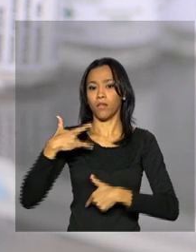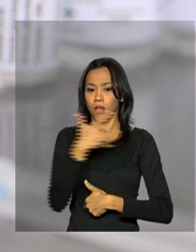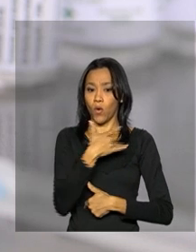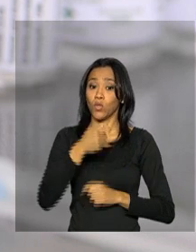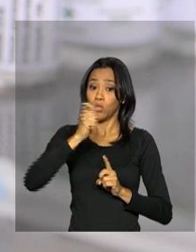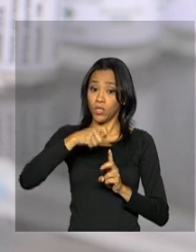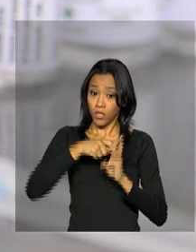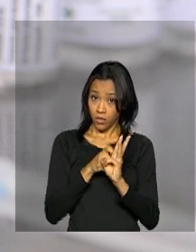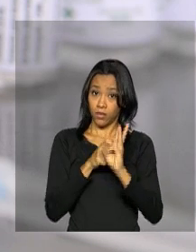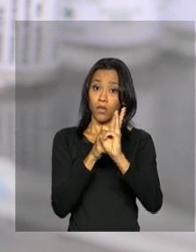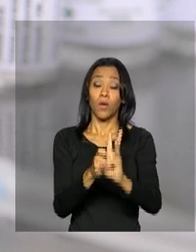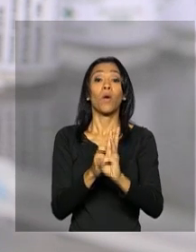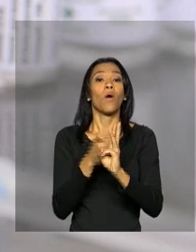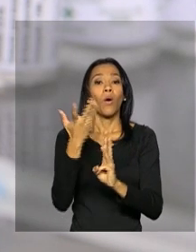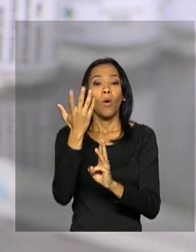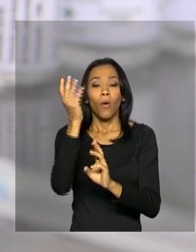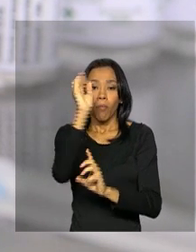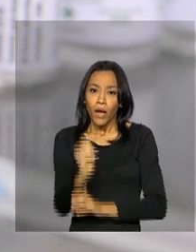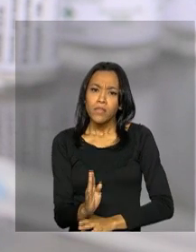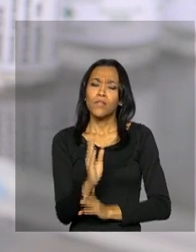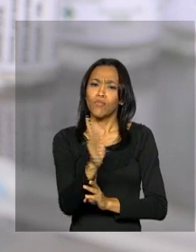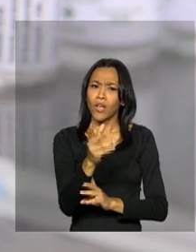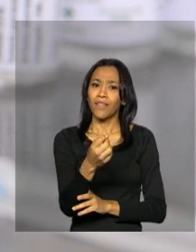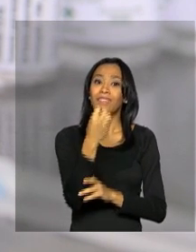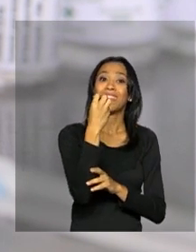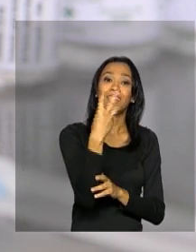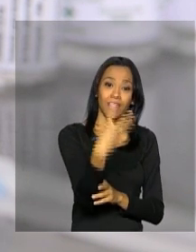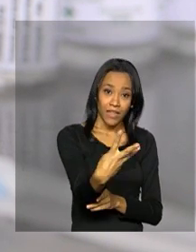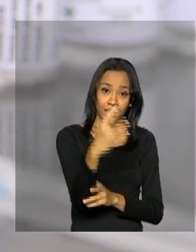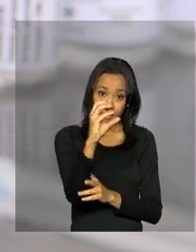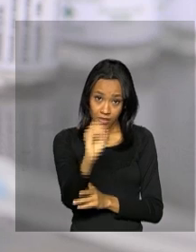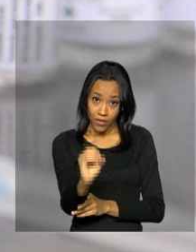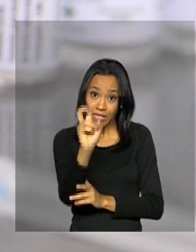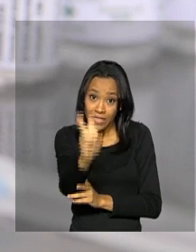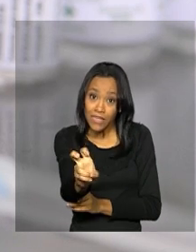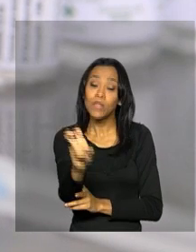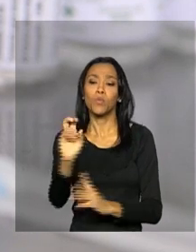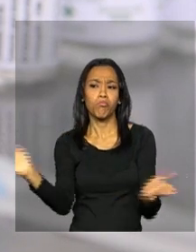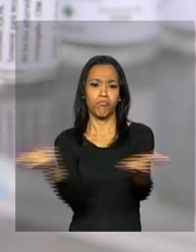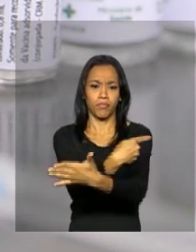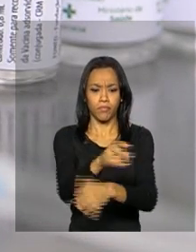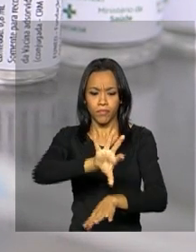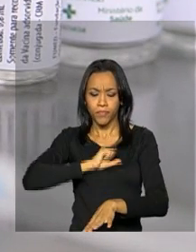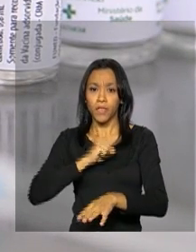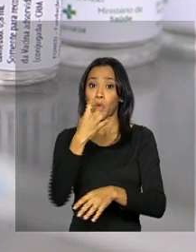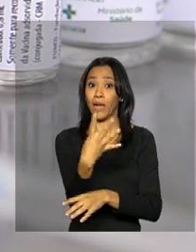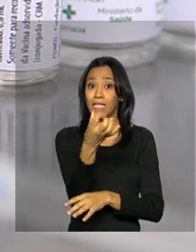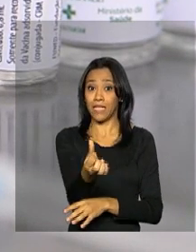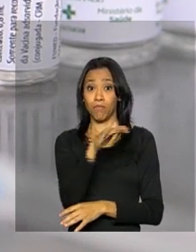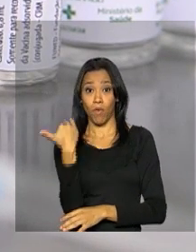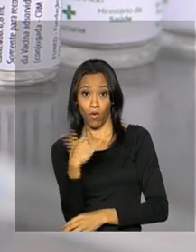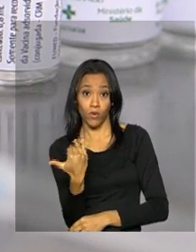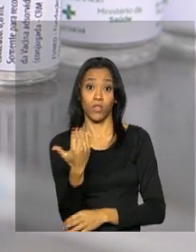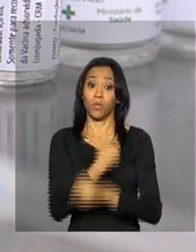de 2016, o Brasil já registrou 305 casos da doença e 46 óbitos. Nos 12 meses do